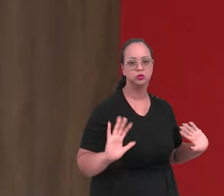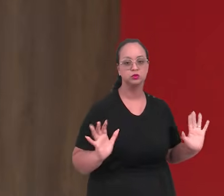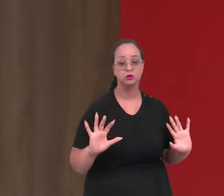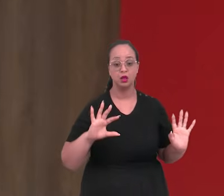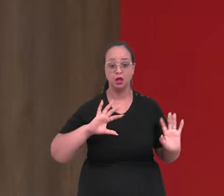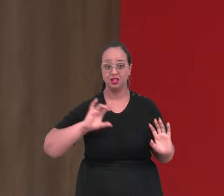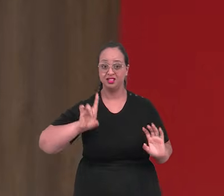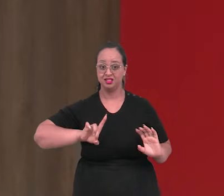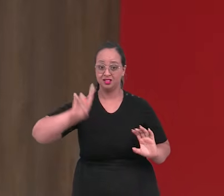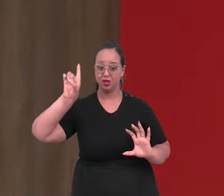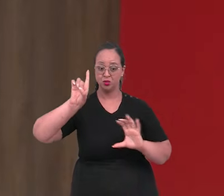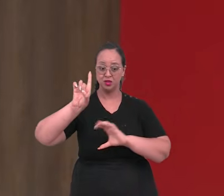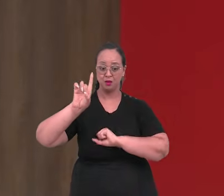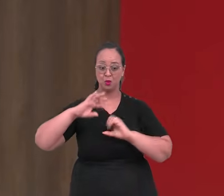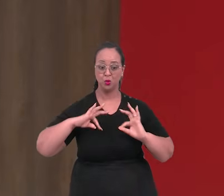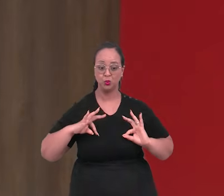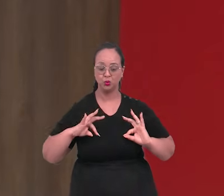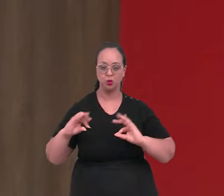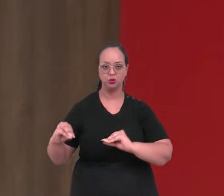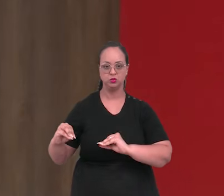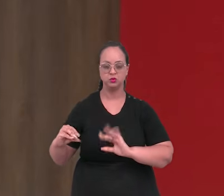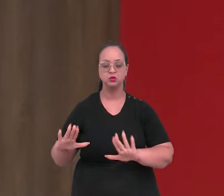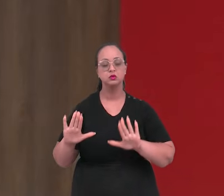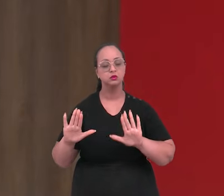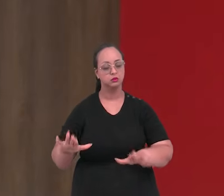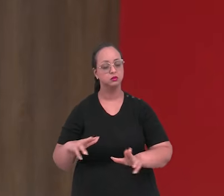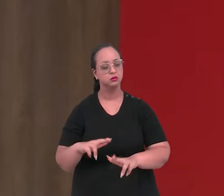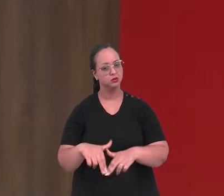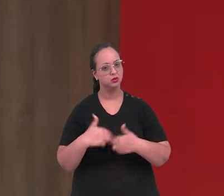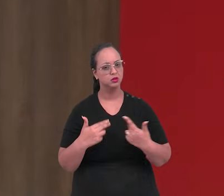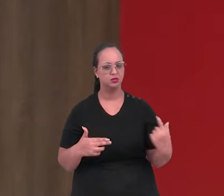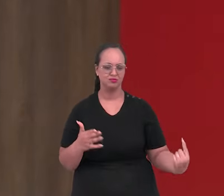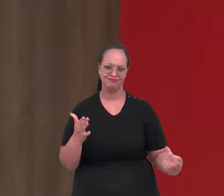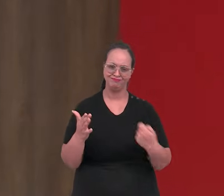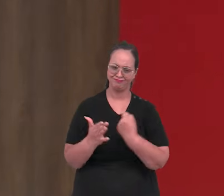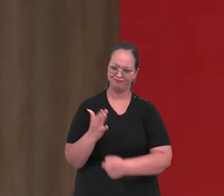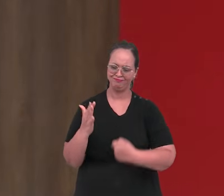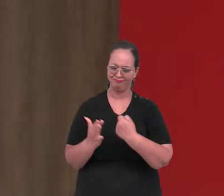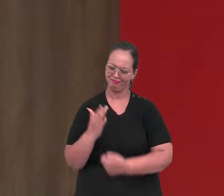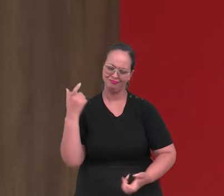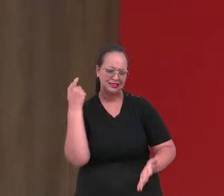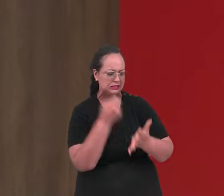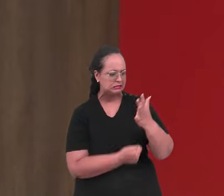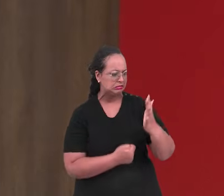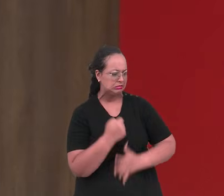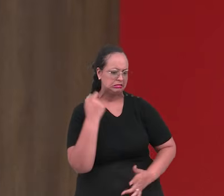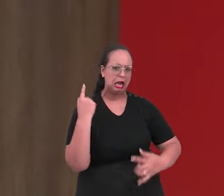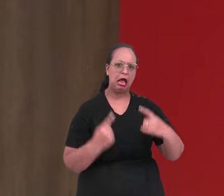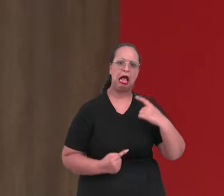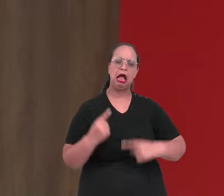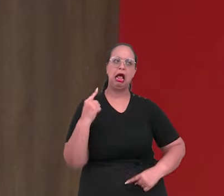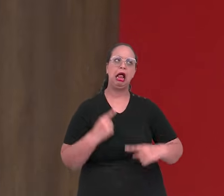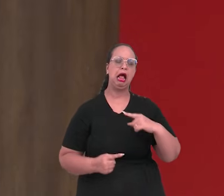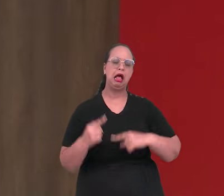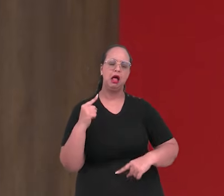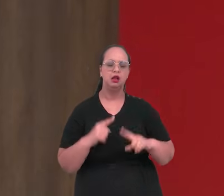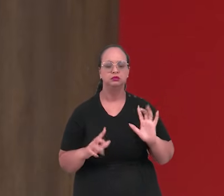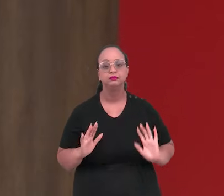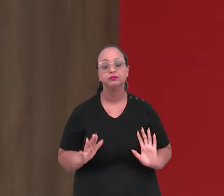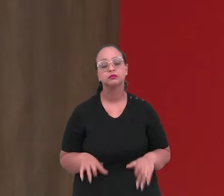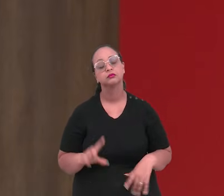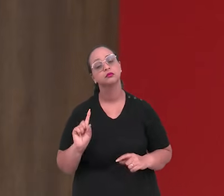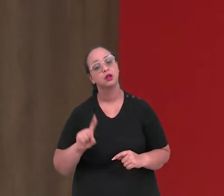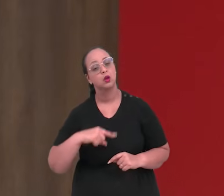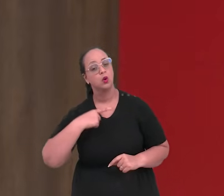né? Então, outro que o Calvino combateu, que Armínio combateu em Calvino, né? Outro